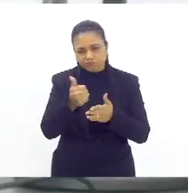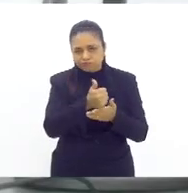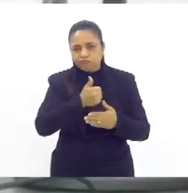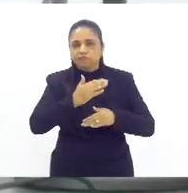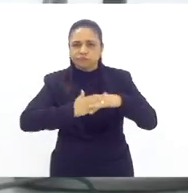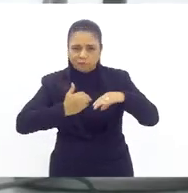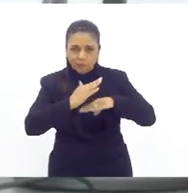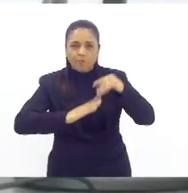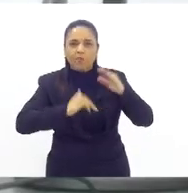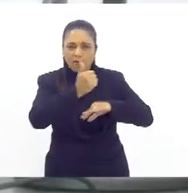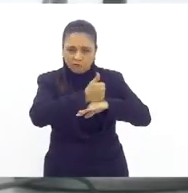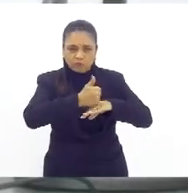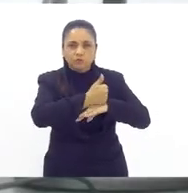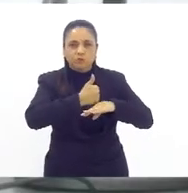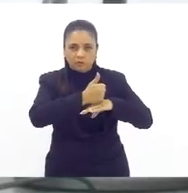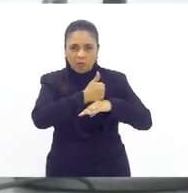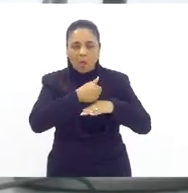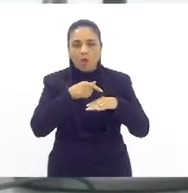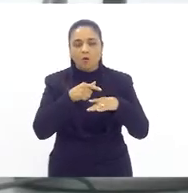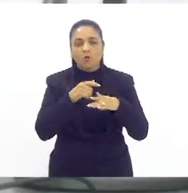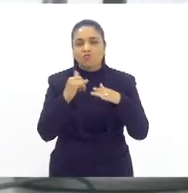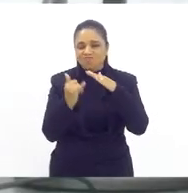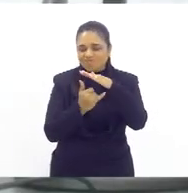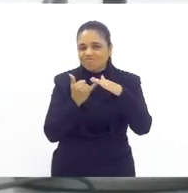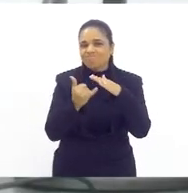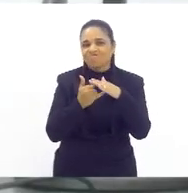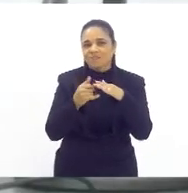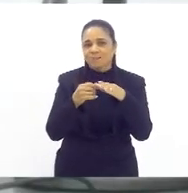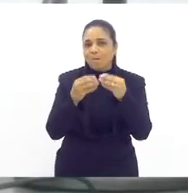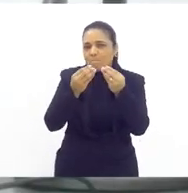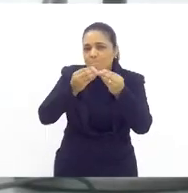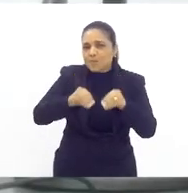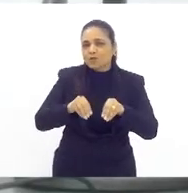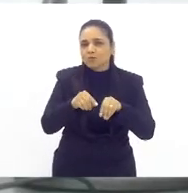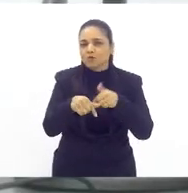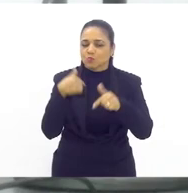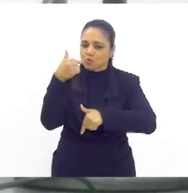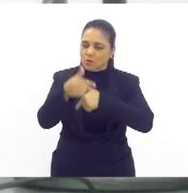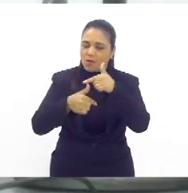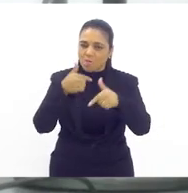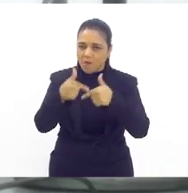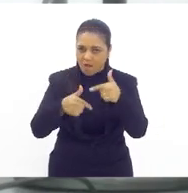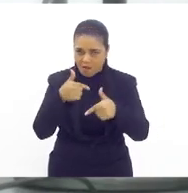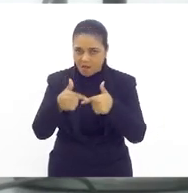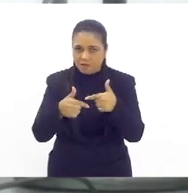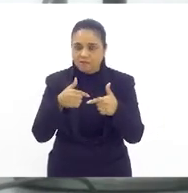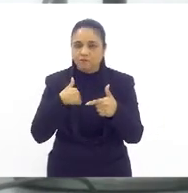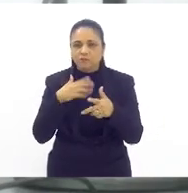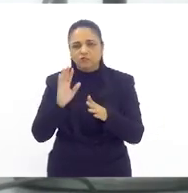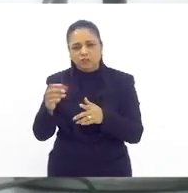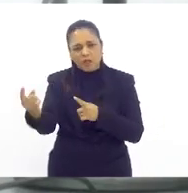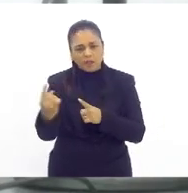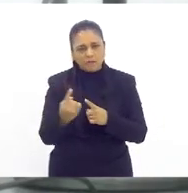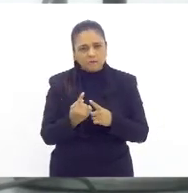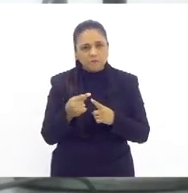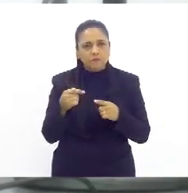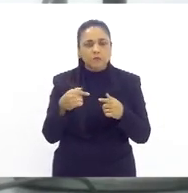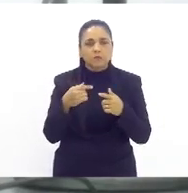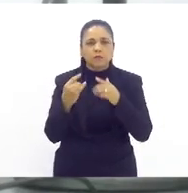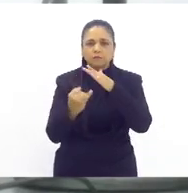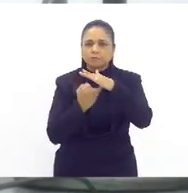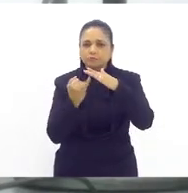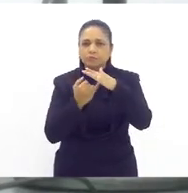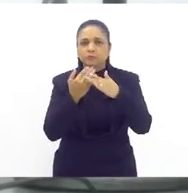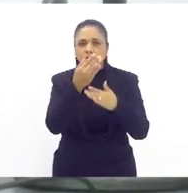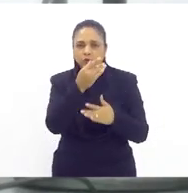a para o funcionamento do órgão né a gente recebeu recentemente esteve lá no Instituto Superior de